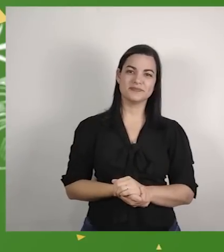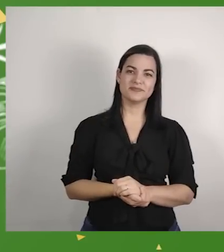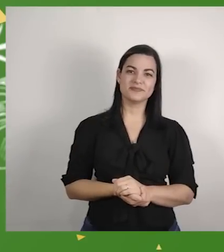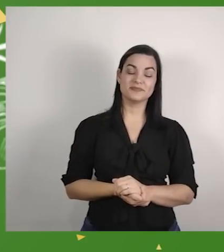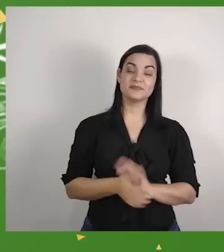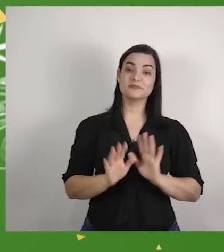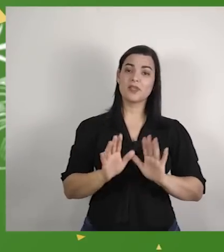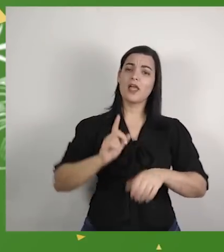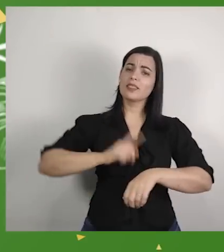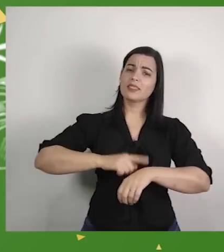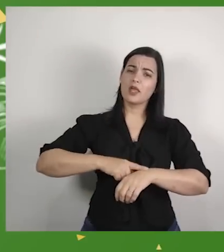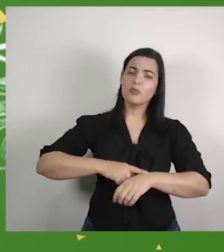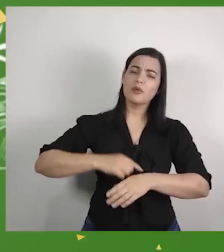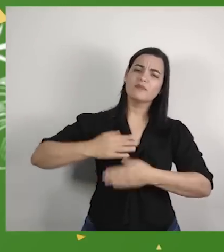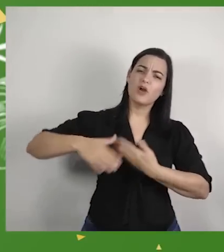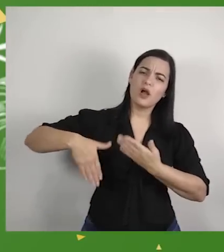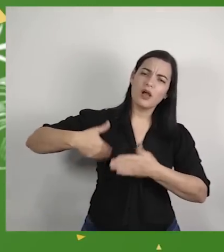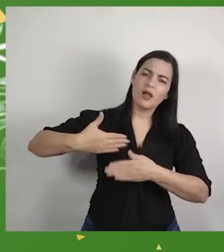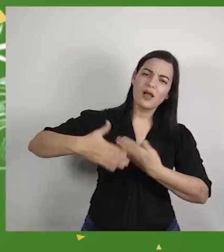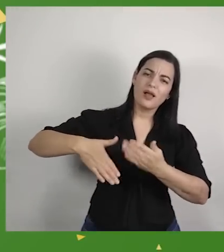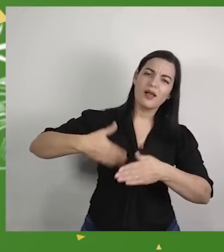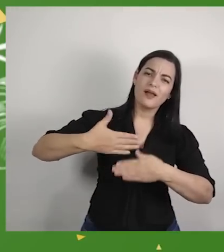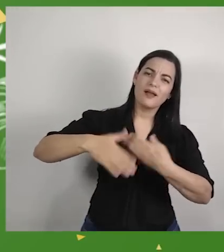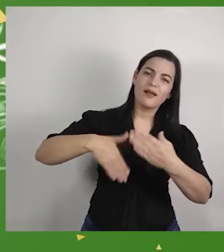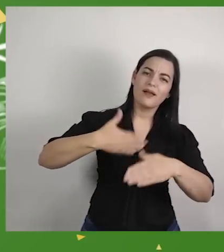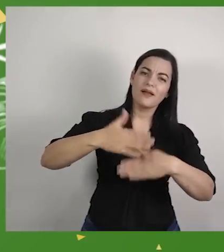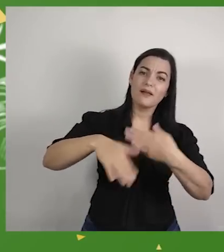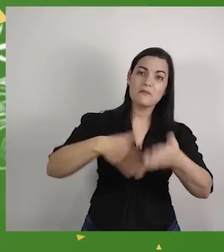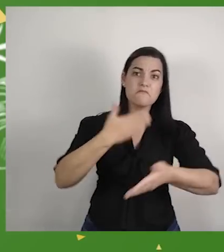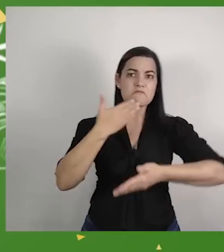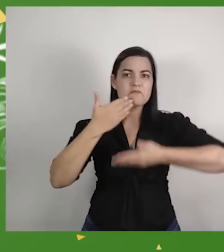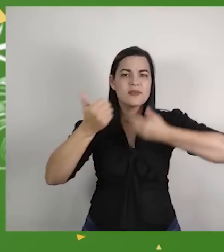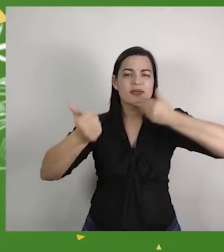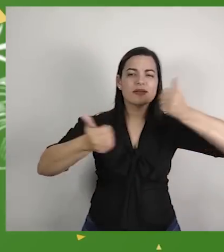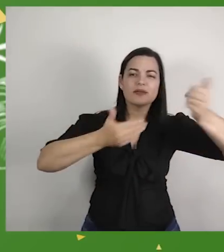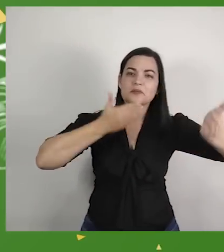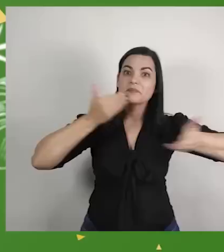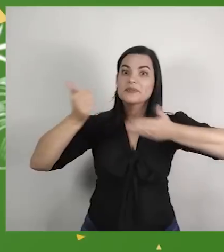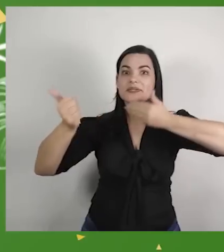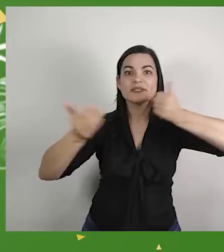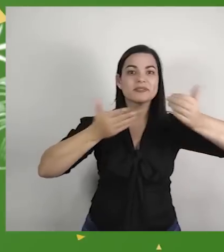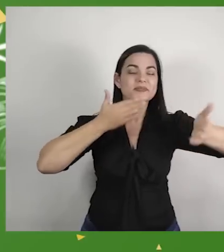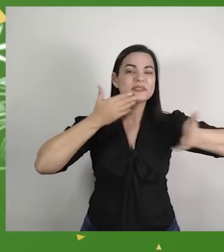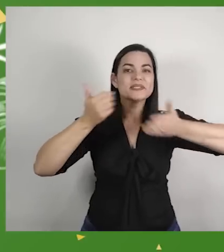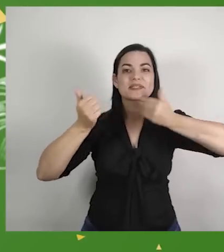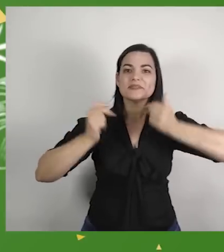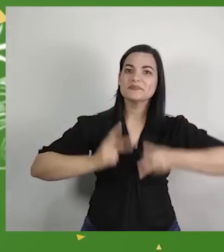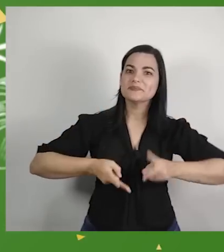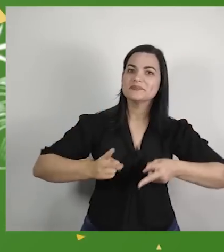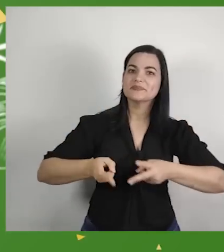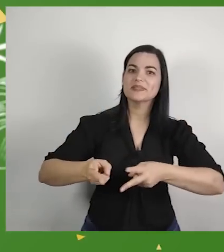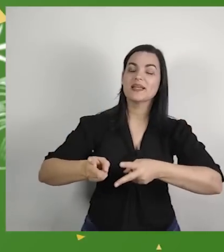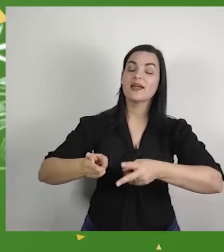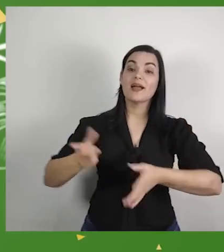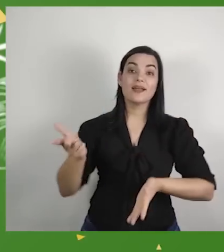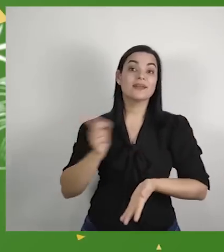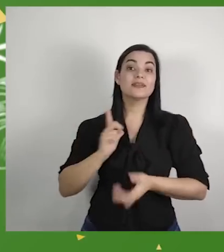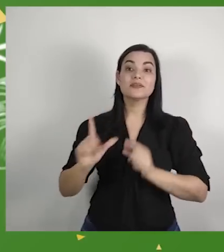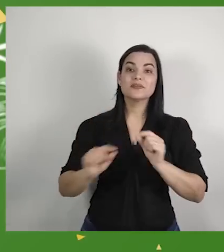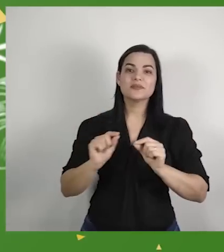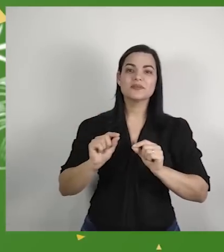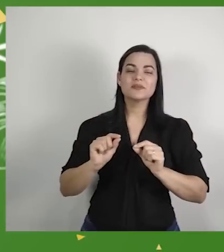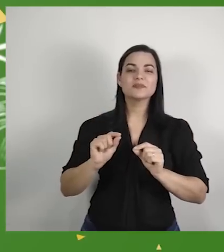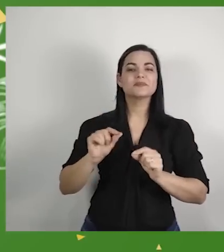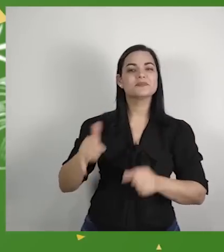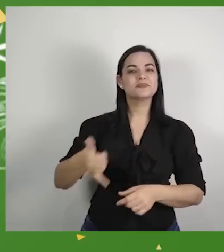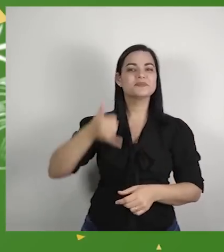comunicar. Com o passar do tempo, esse processo ele foi sendo aperfeiçoado cada vez mais. E aí, nós tivemos,